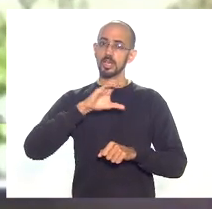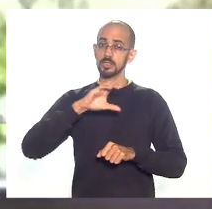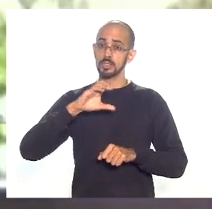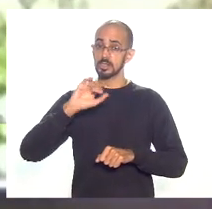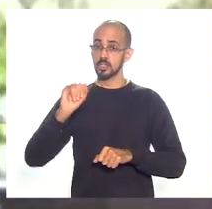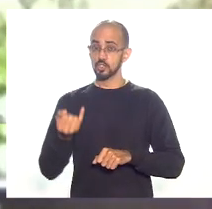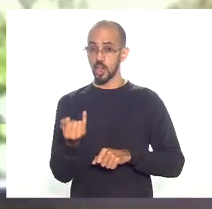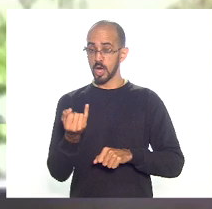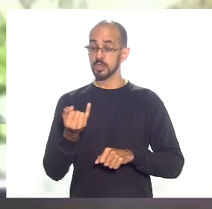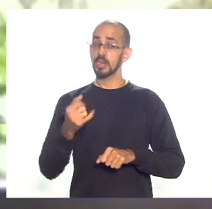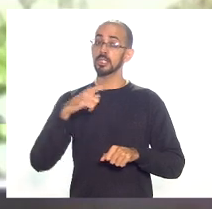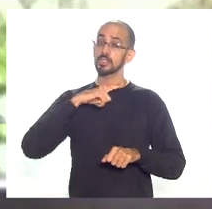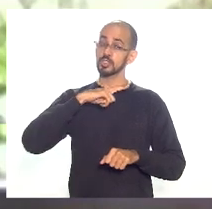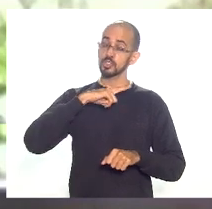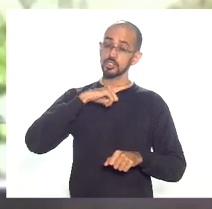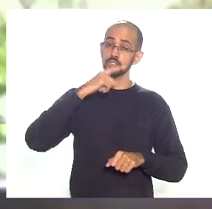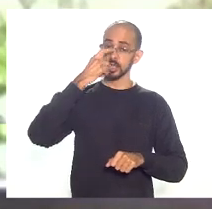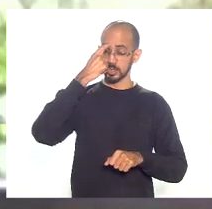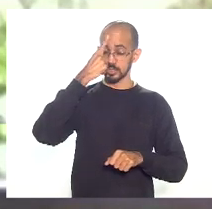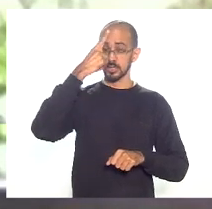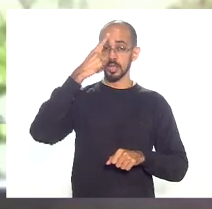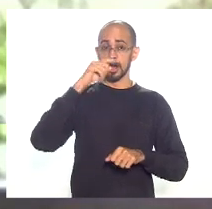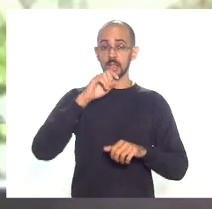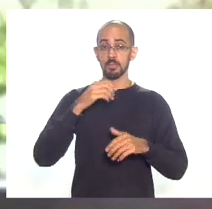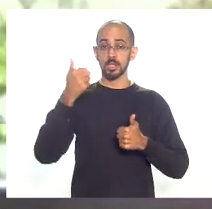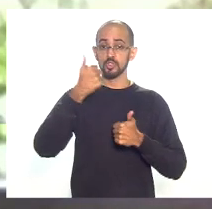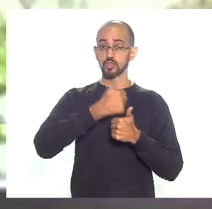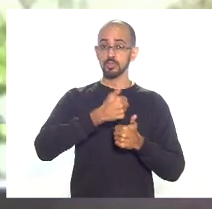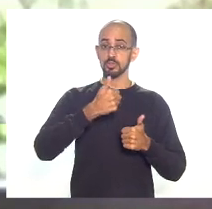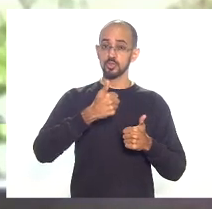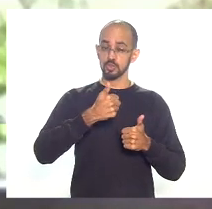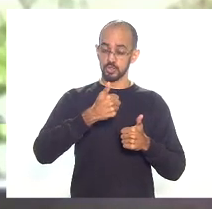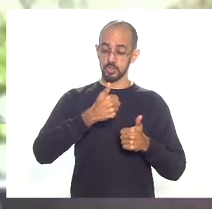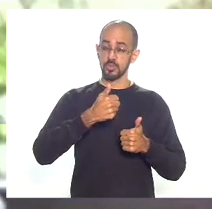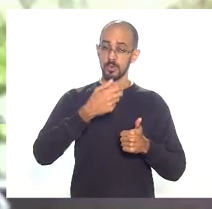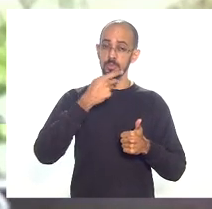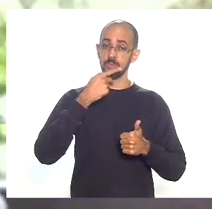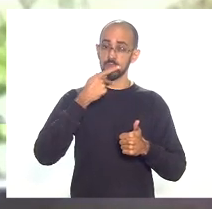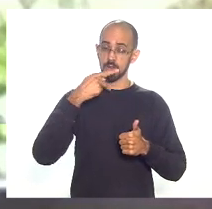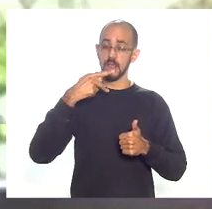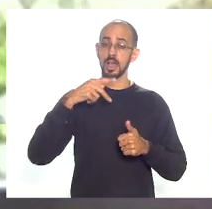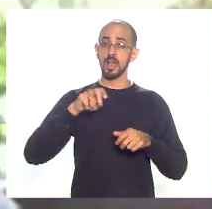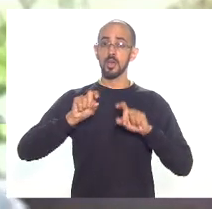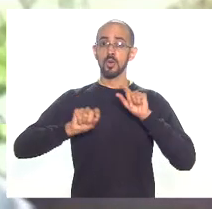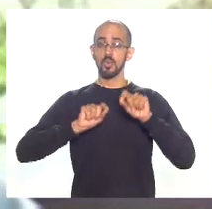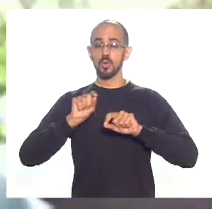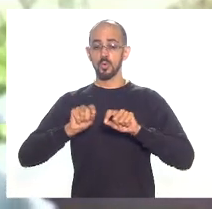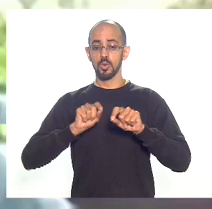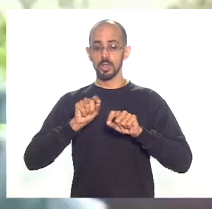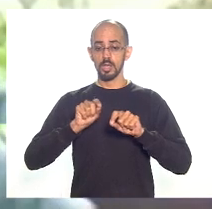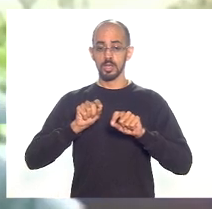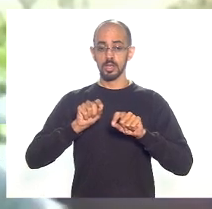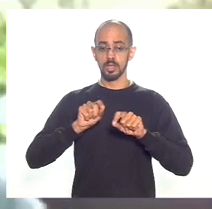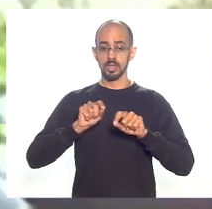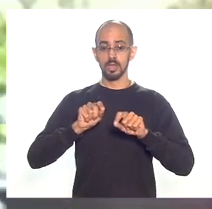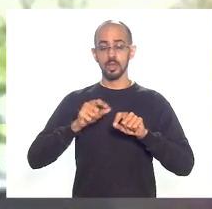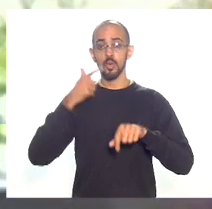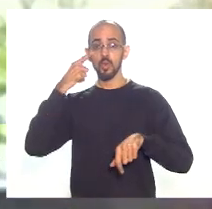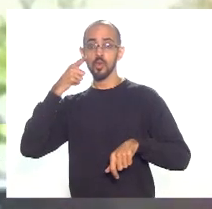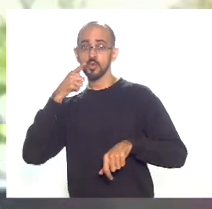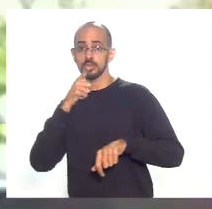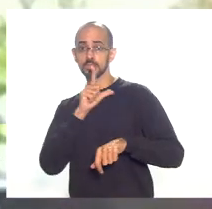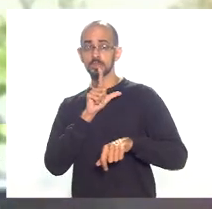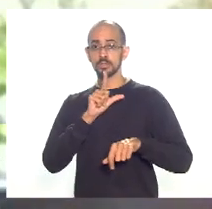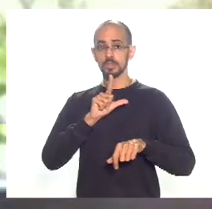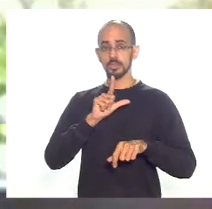justiça na elaboração do substitutivo exatamente tratar de forma a garantir